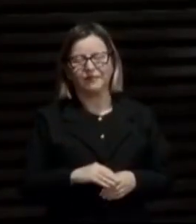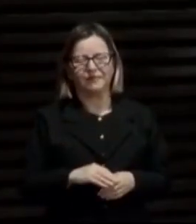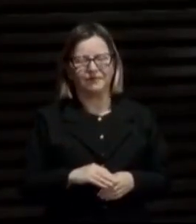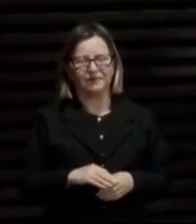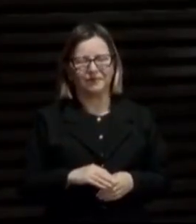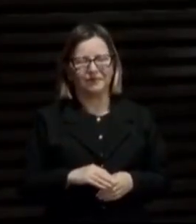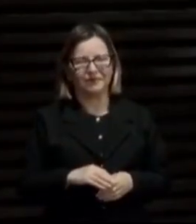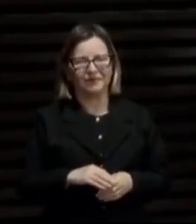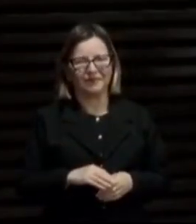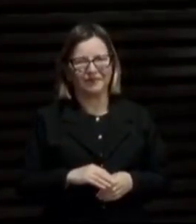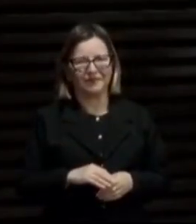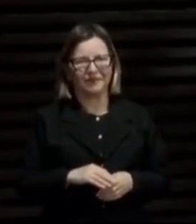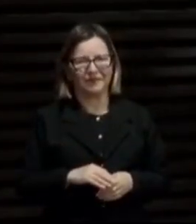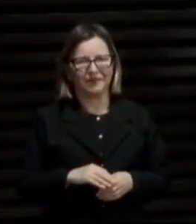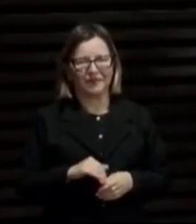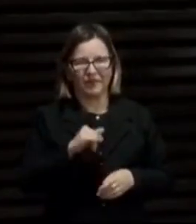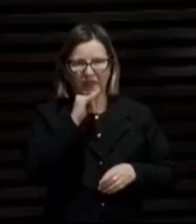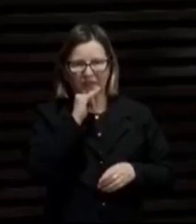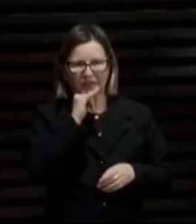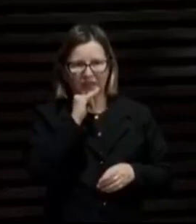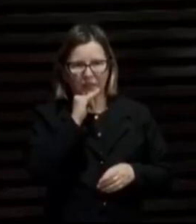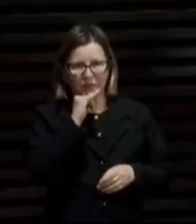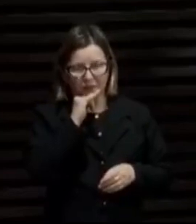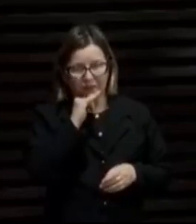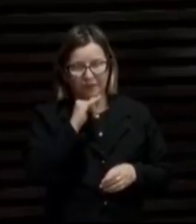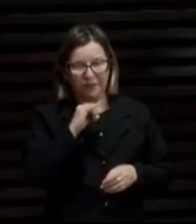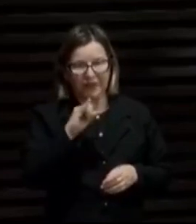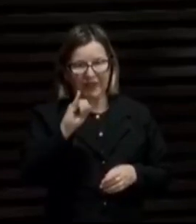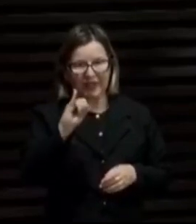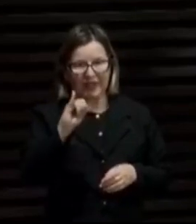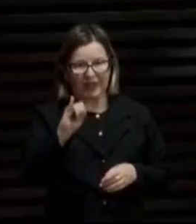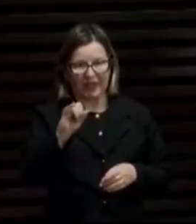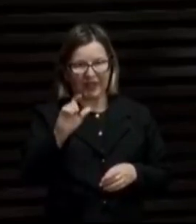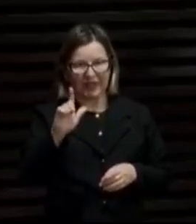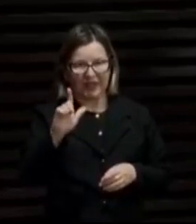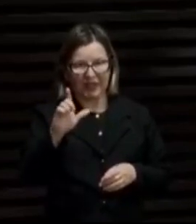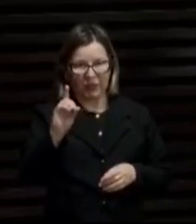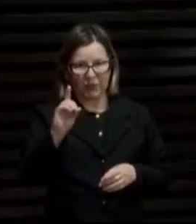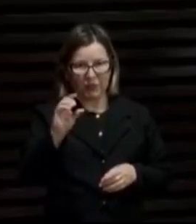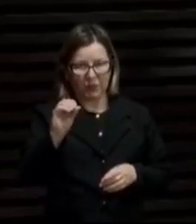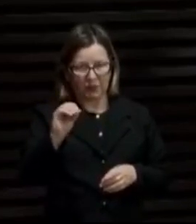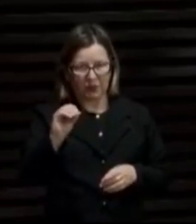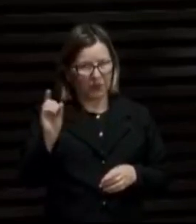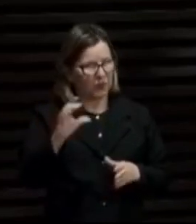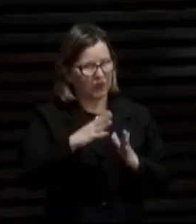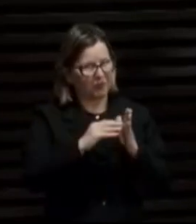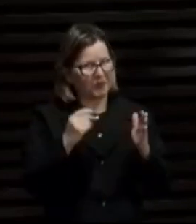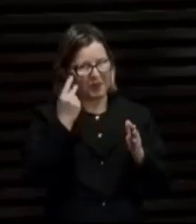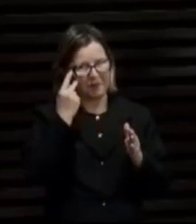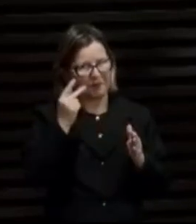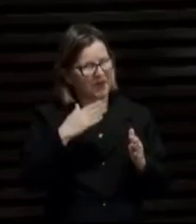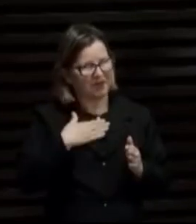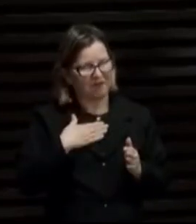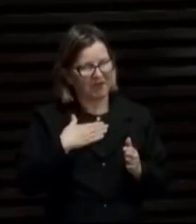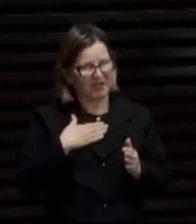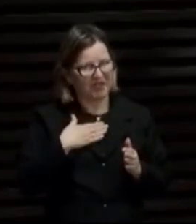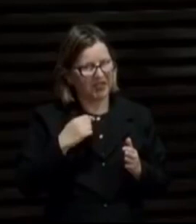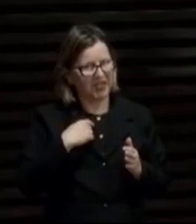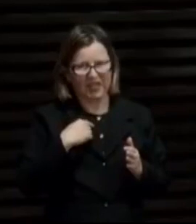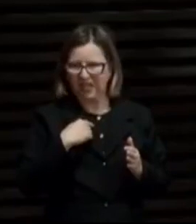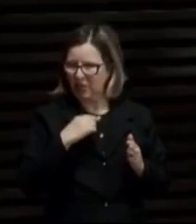mim, eu não sou modelo para o Hildo. O nosso modelo é Cristo, porque quando nós olhamos para Cristo crucificado, nós vemos a